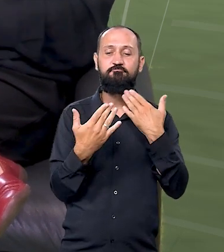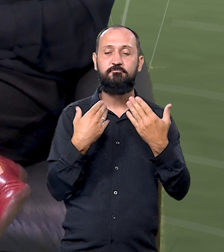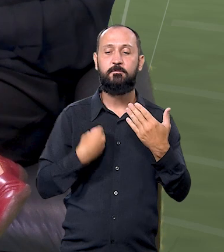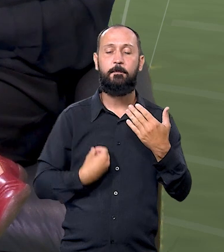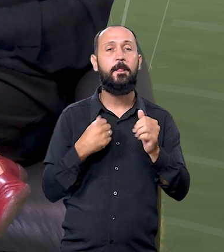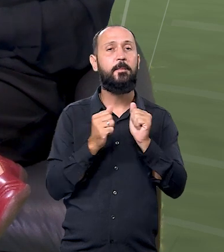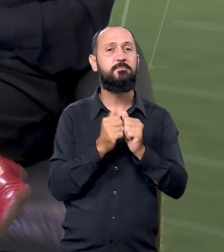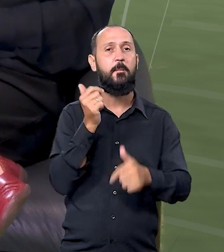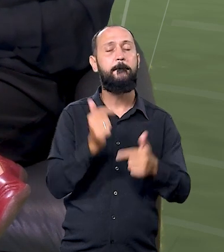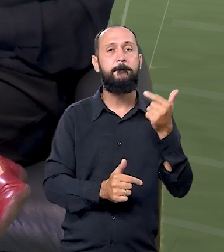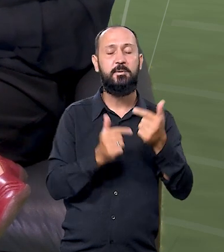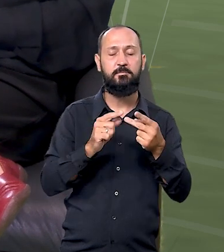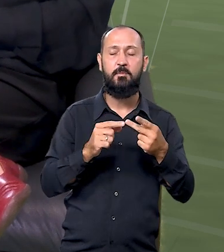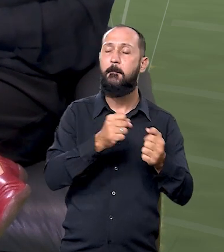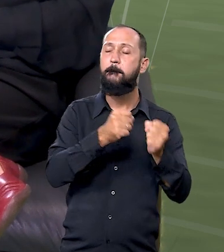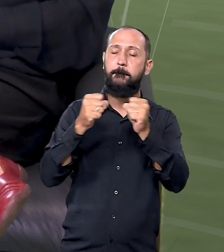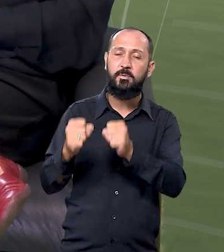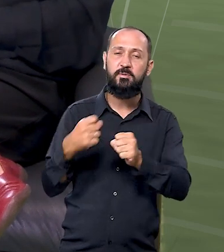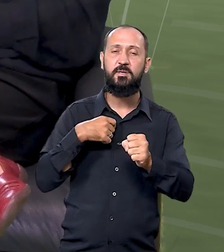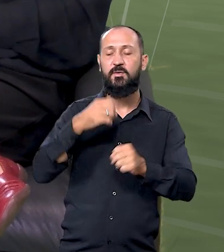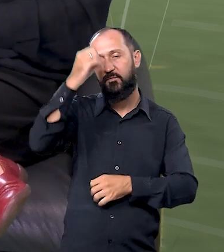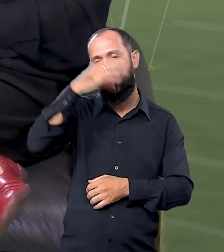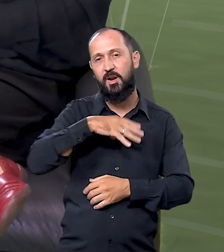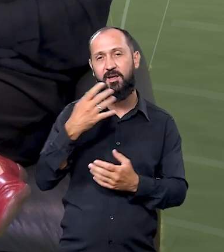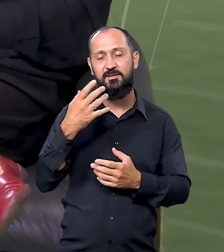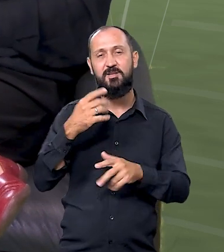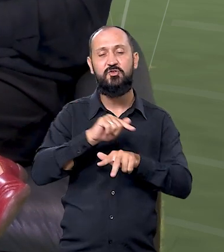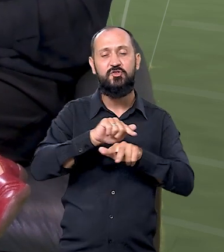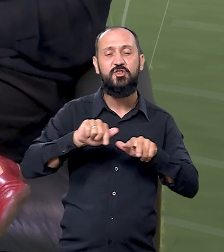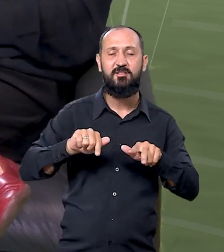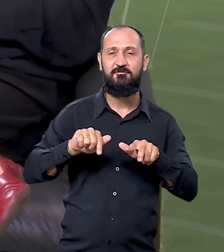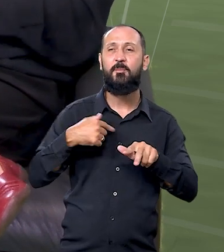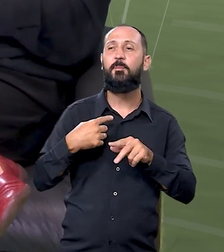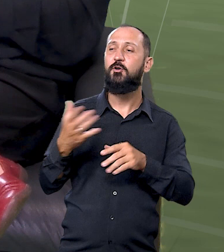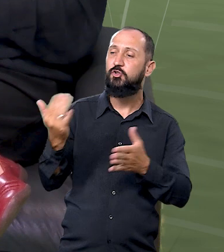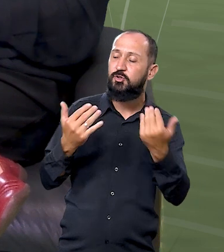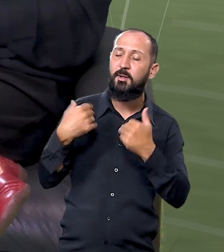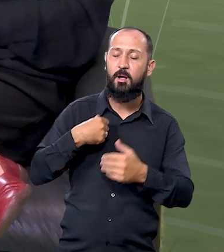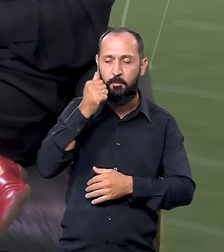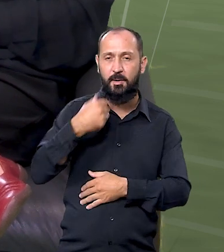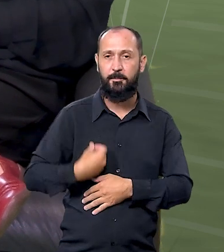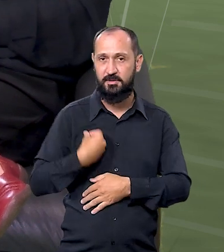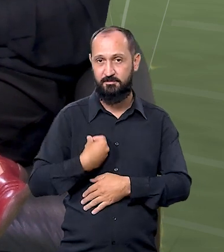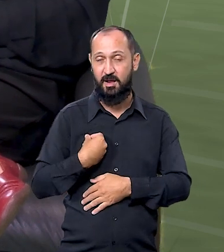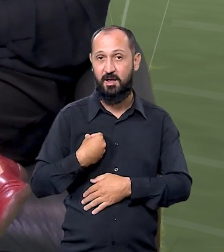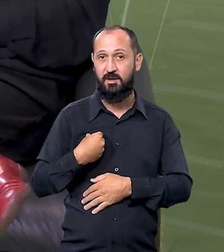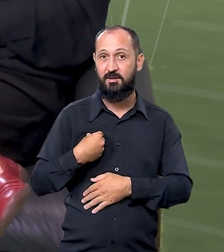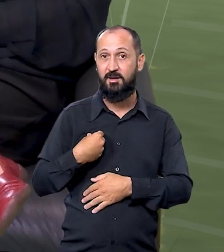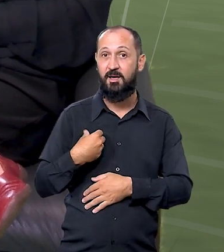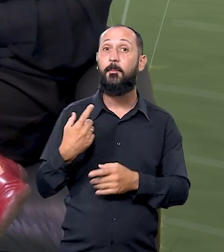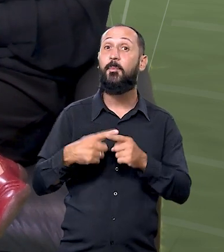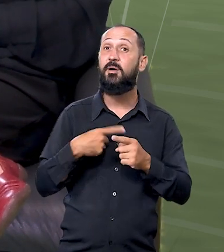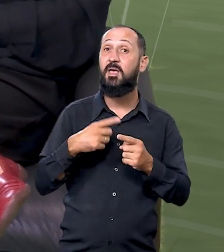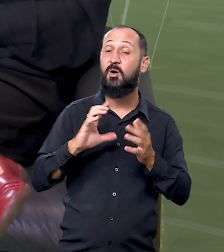um debate sobre participação política, poder e violência política de gênero. Porque a gente estimula as mulheres a participarem, a ocuparem,